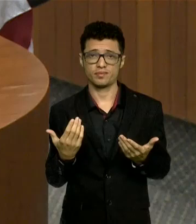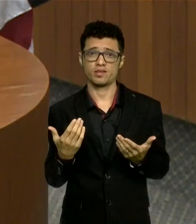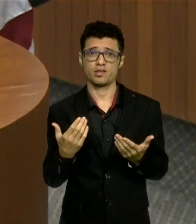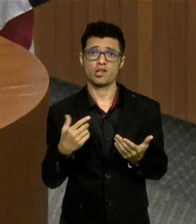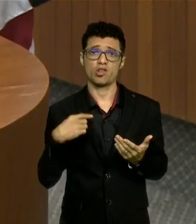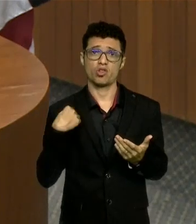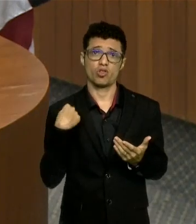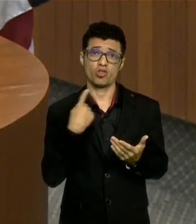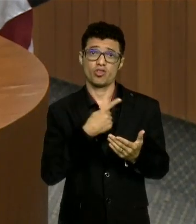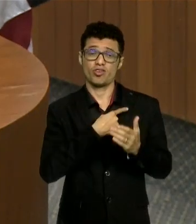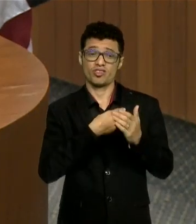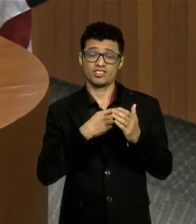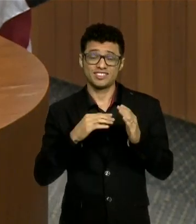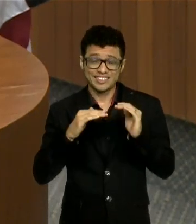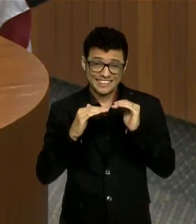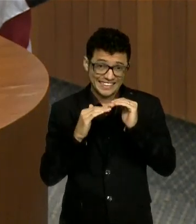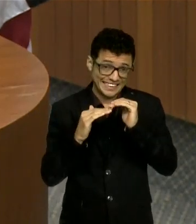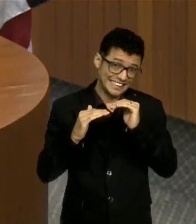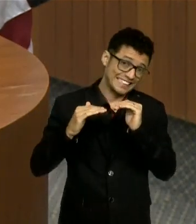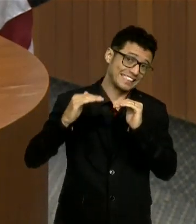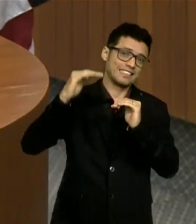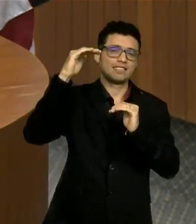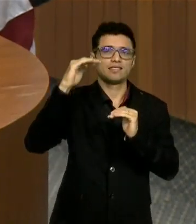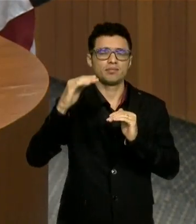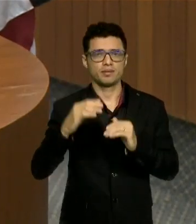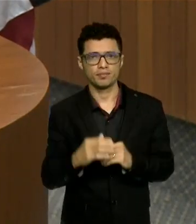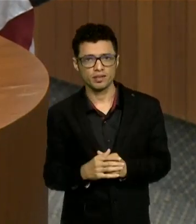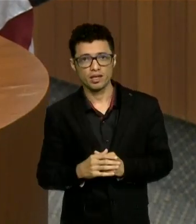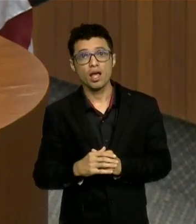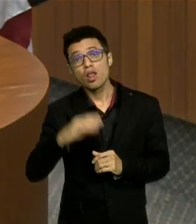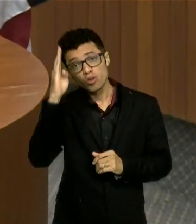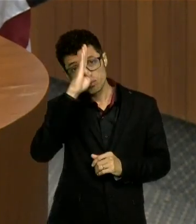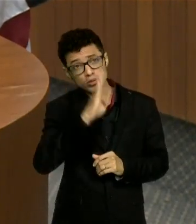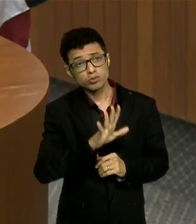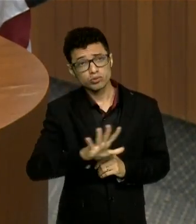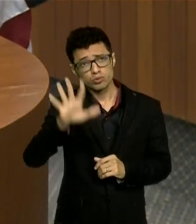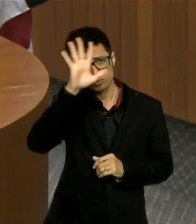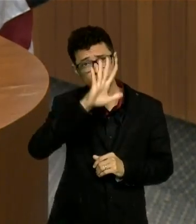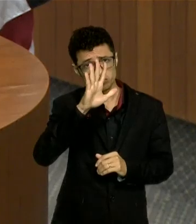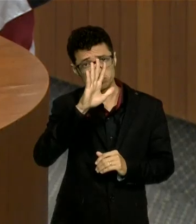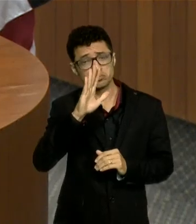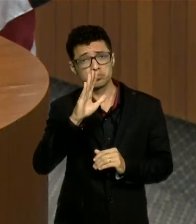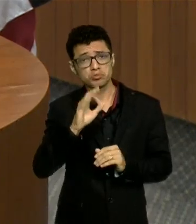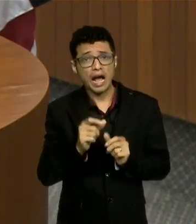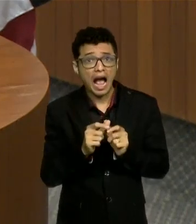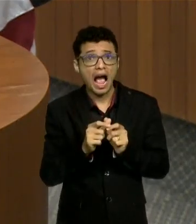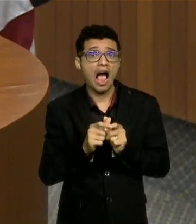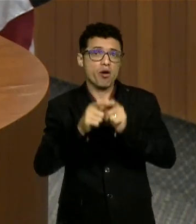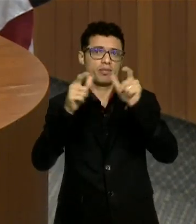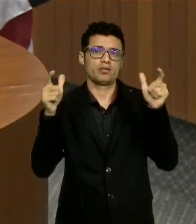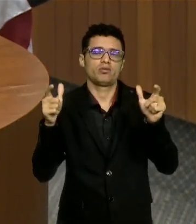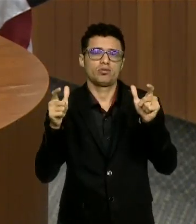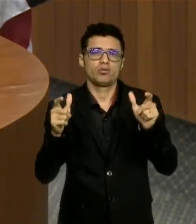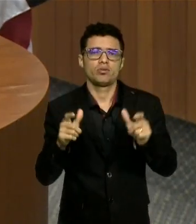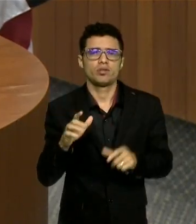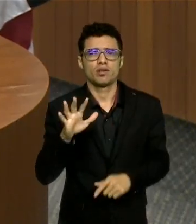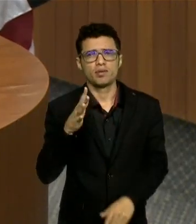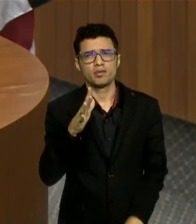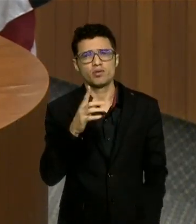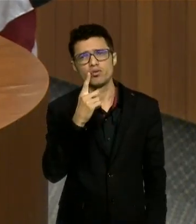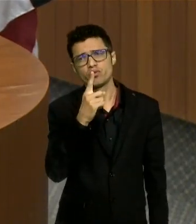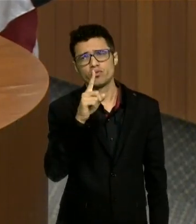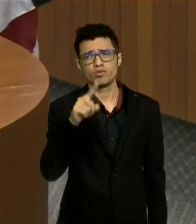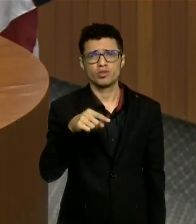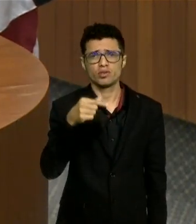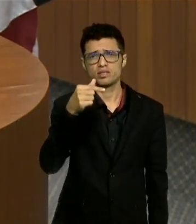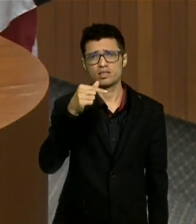nacional. A nível de Brasil, os feminicídios também aumentaram. Estão numa casa de 1,7%. No